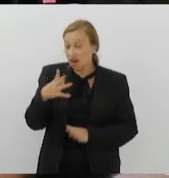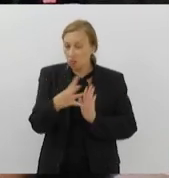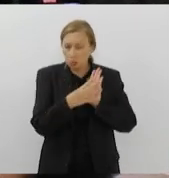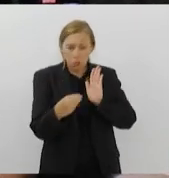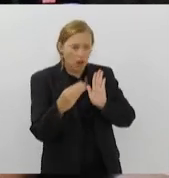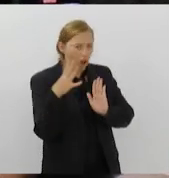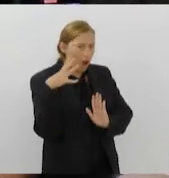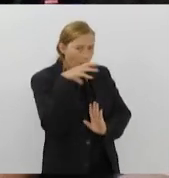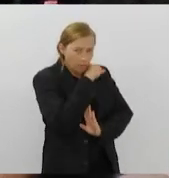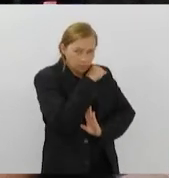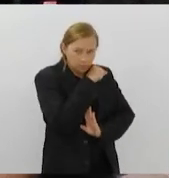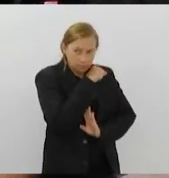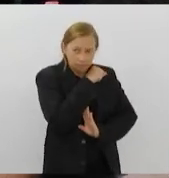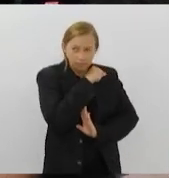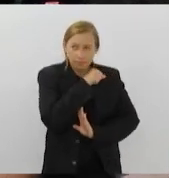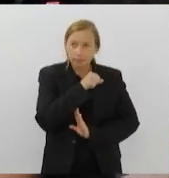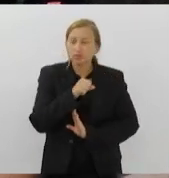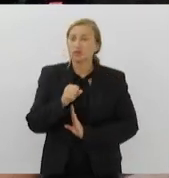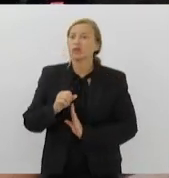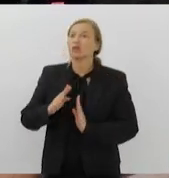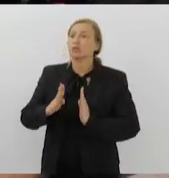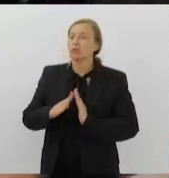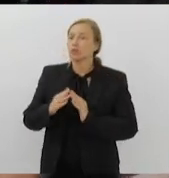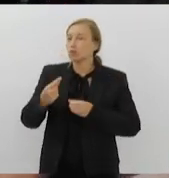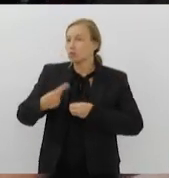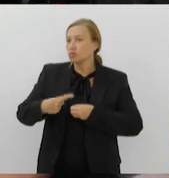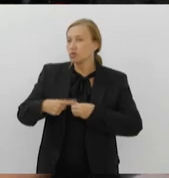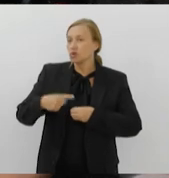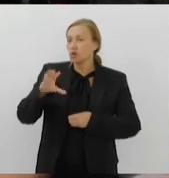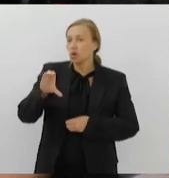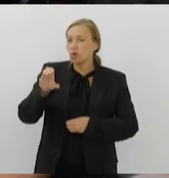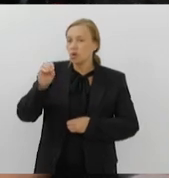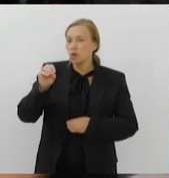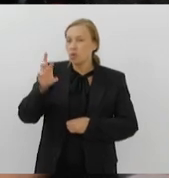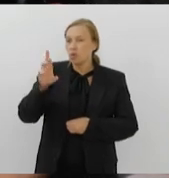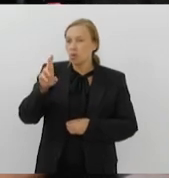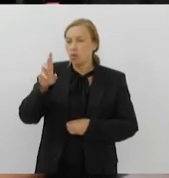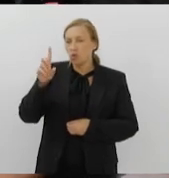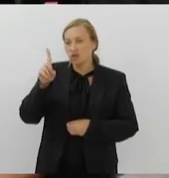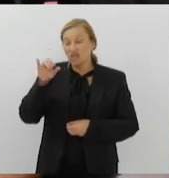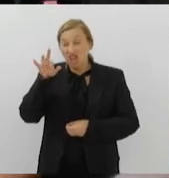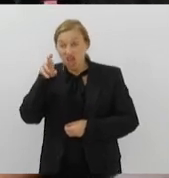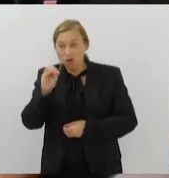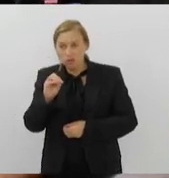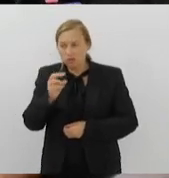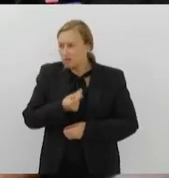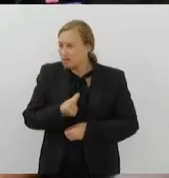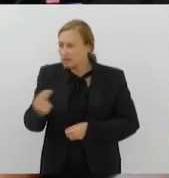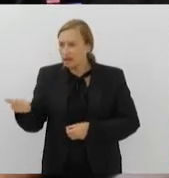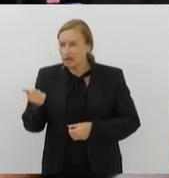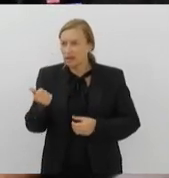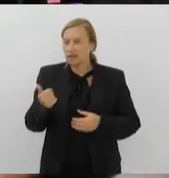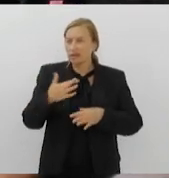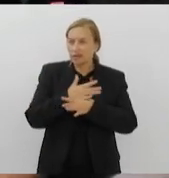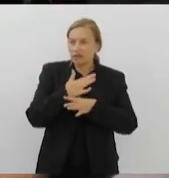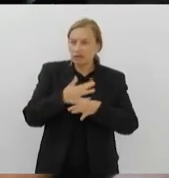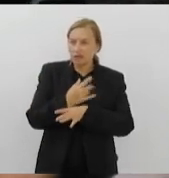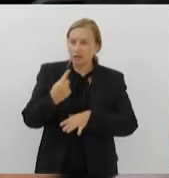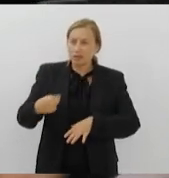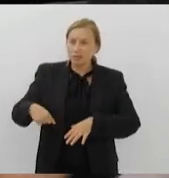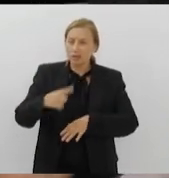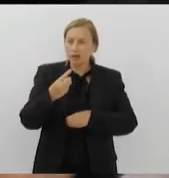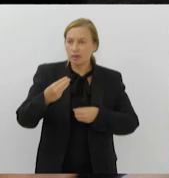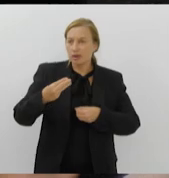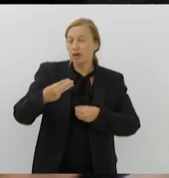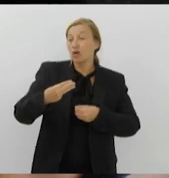rápido, o morador do município de Cordeiro já sai da sua cidade para se dirigir ao município de Nova